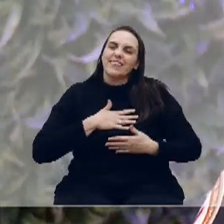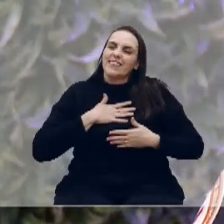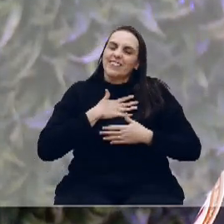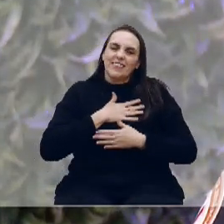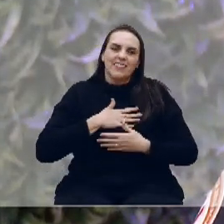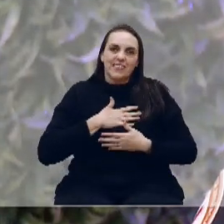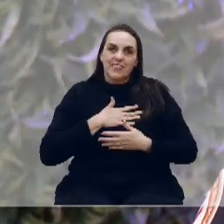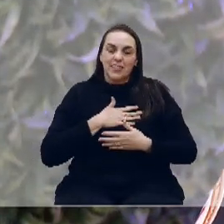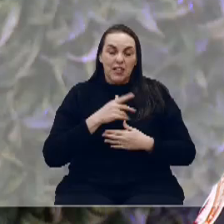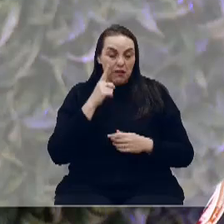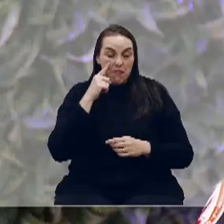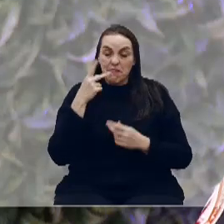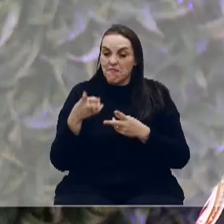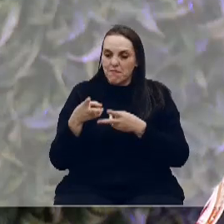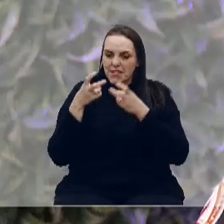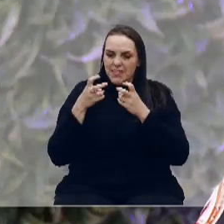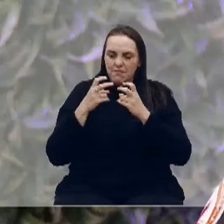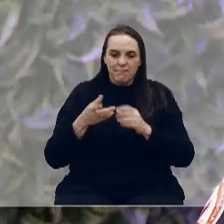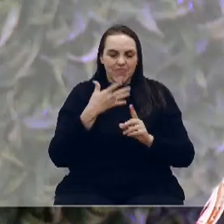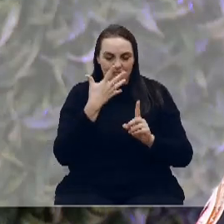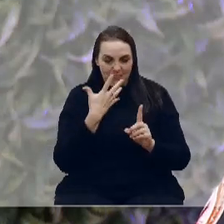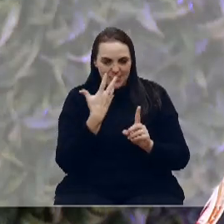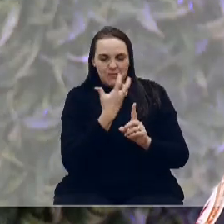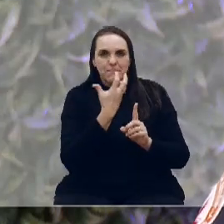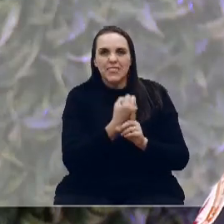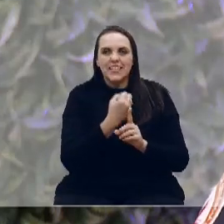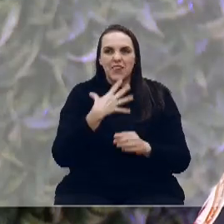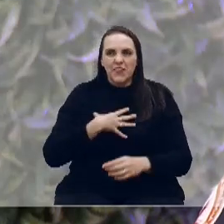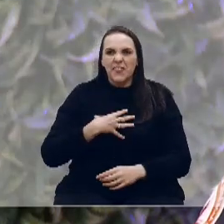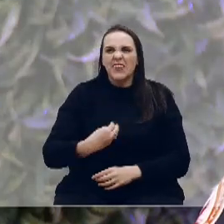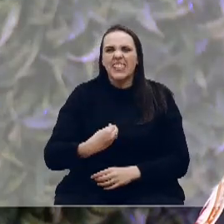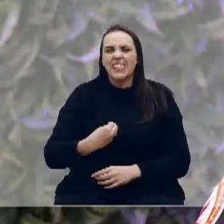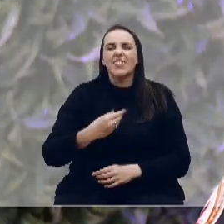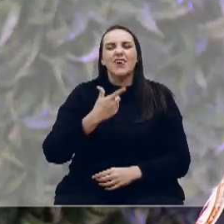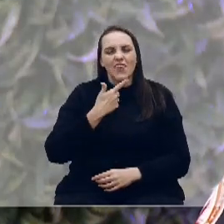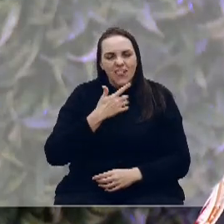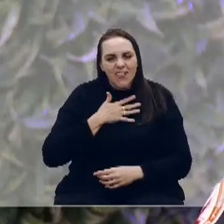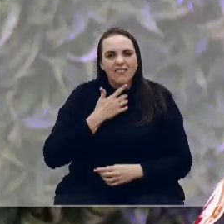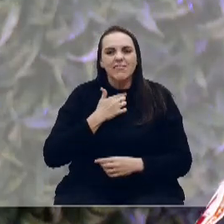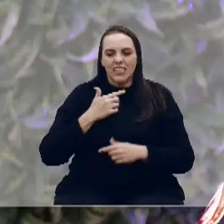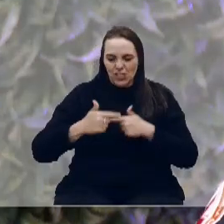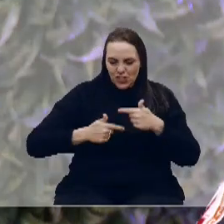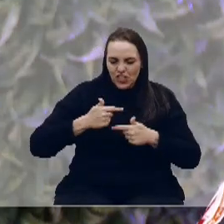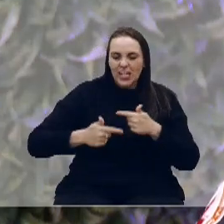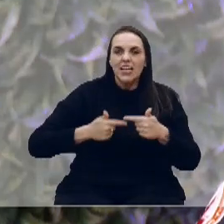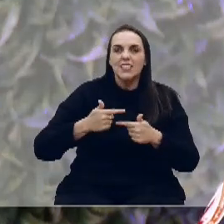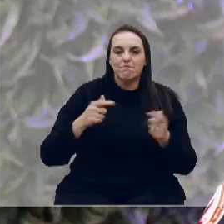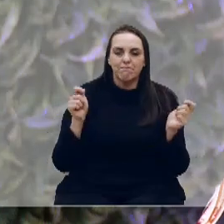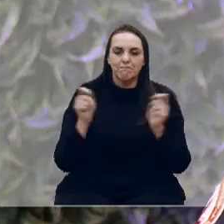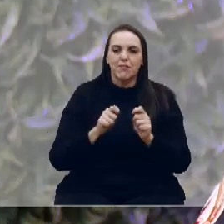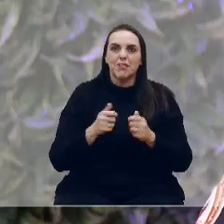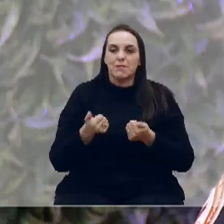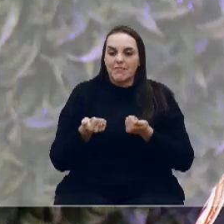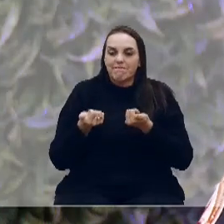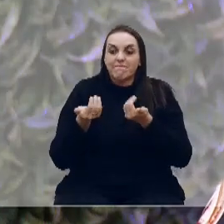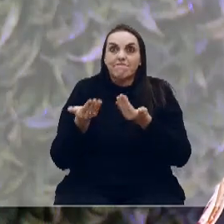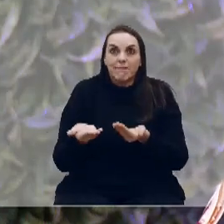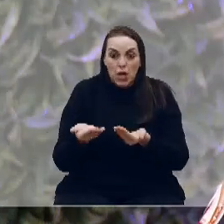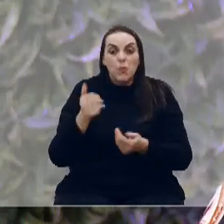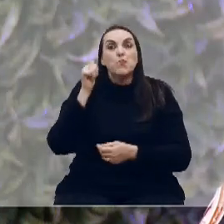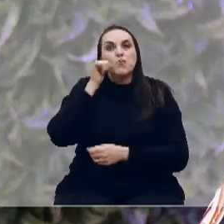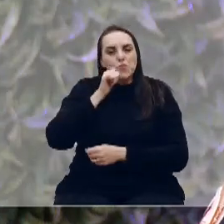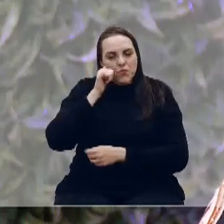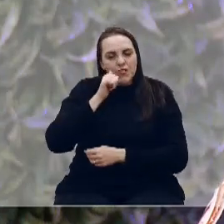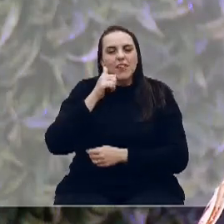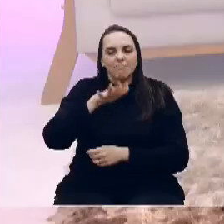Ver que tu serve de inspiração para os teus filhos, que tu consegue trazer para uma geração já a possibilidade de ver mulheres atuando